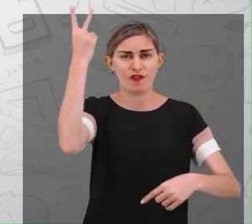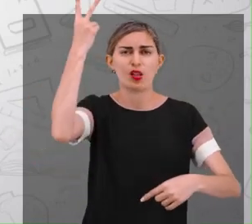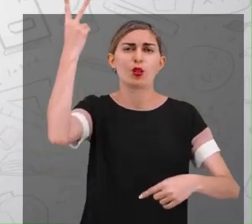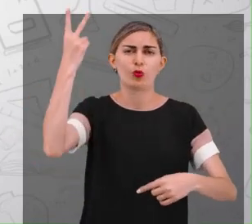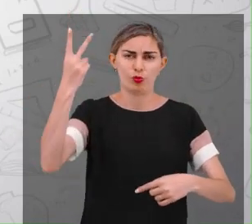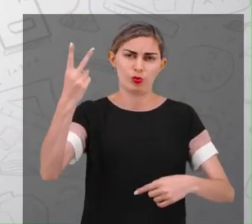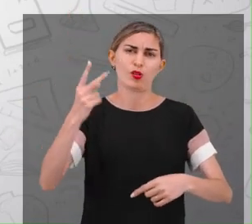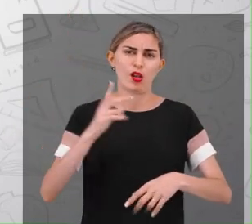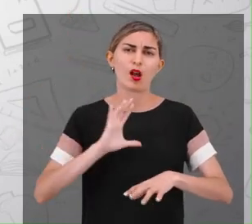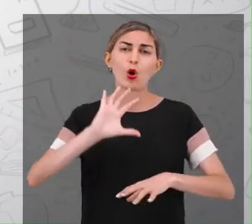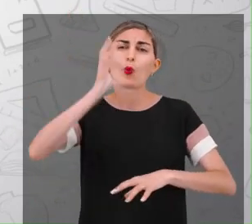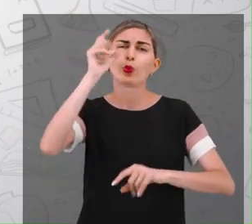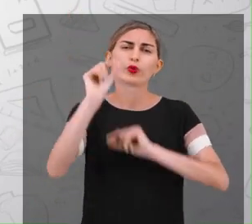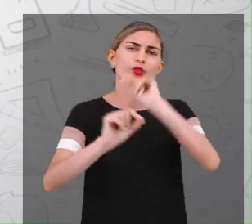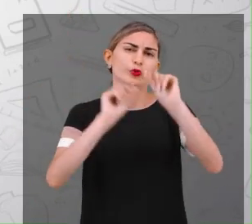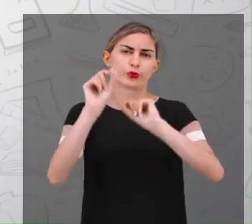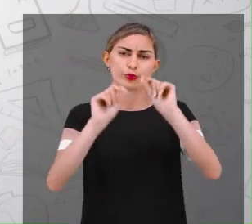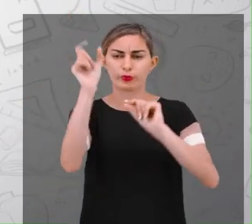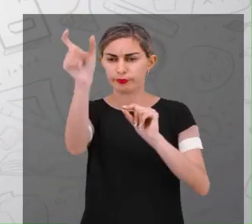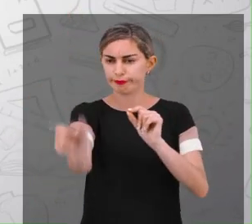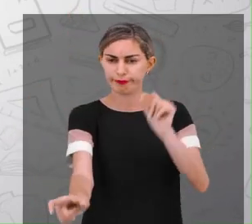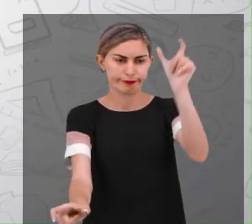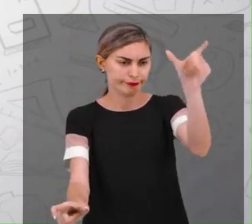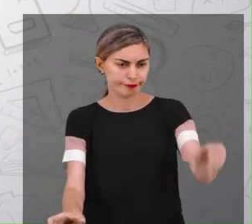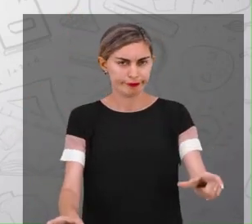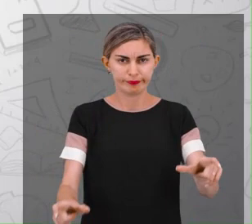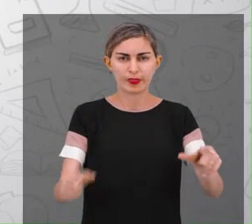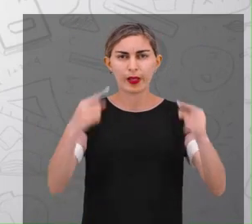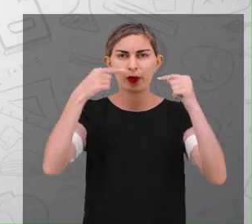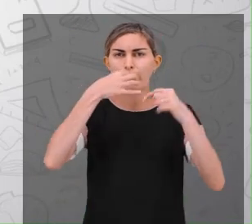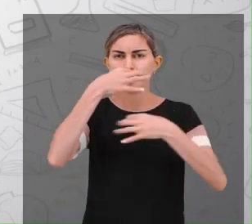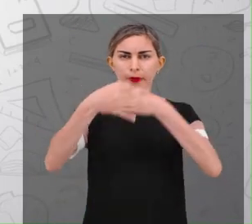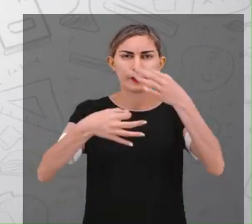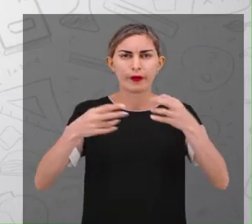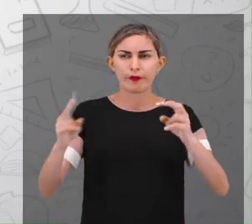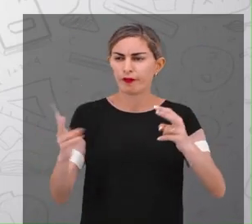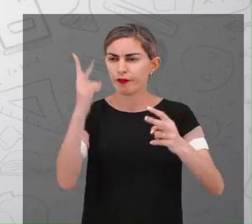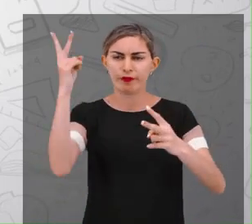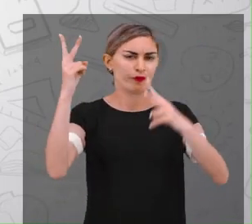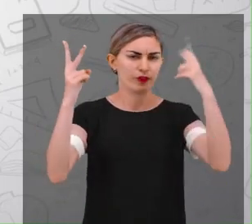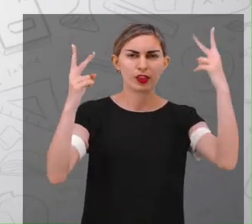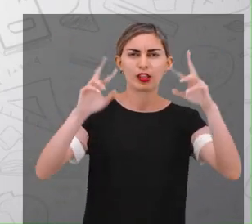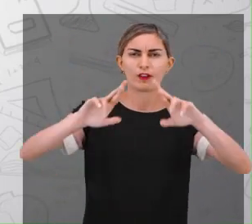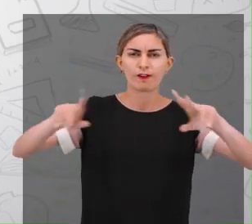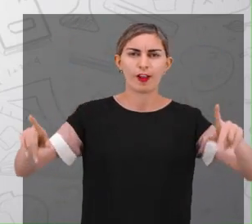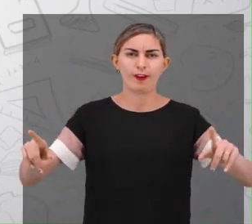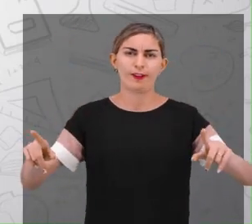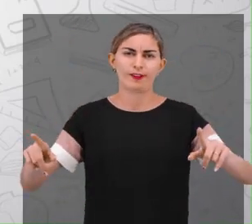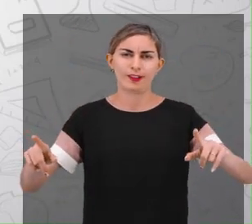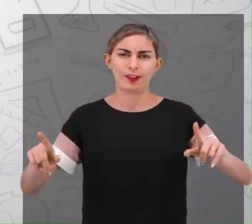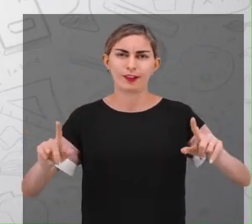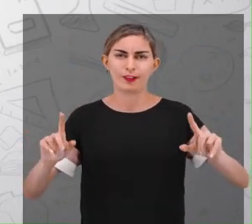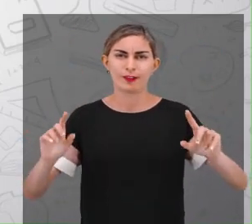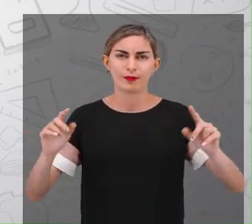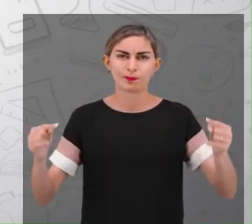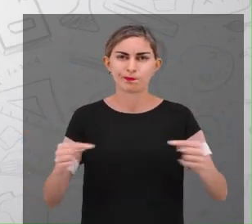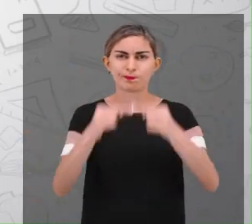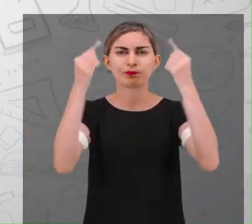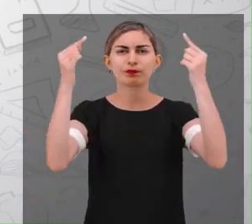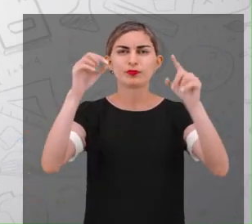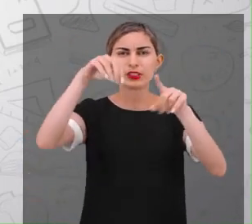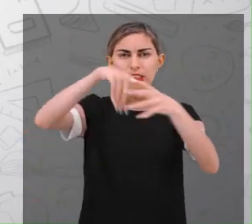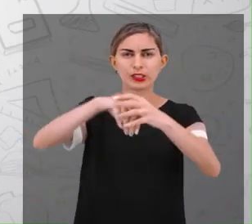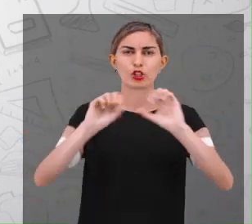quando indivíduos com valores diferentes entram em contato na sociedade. Por